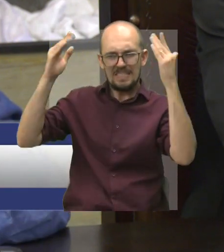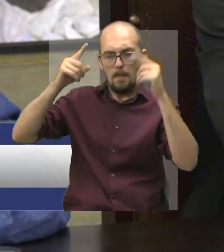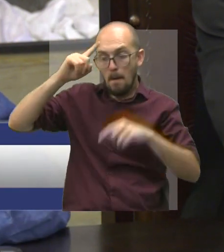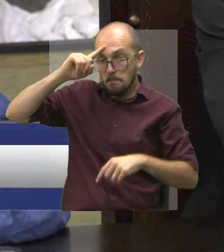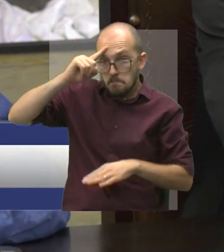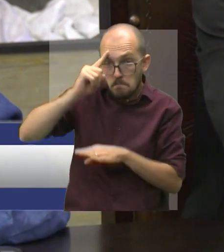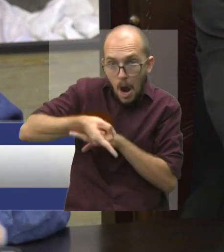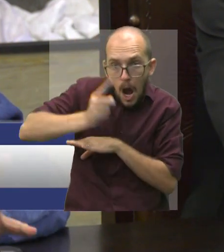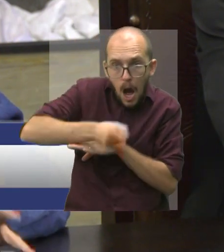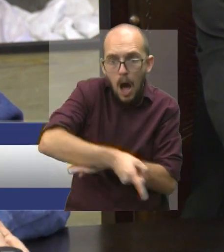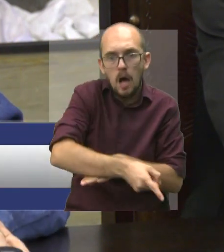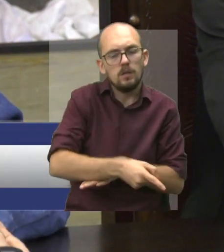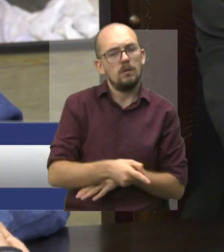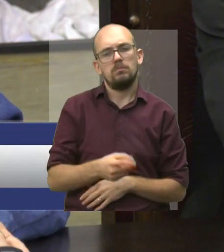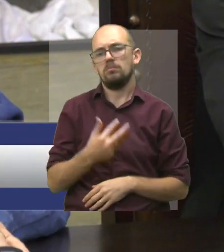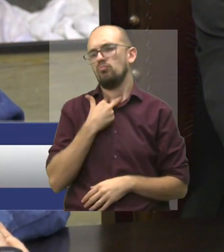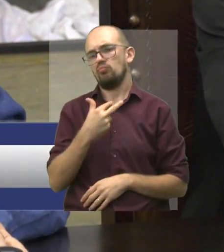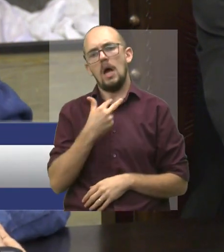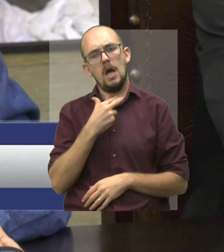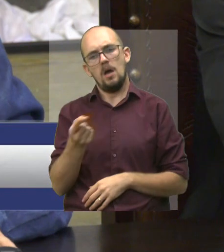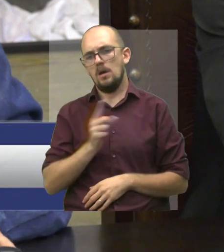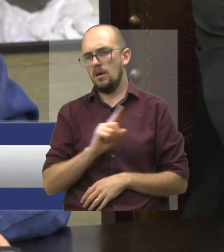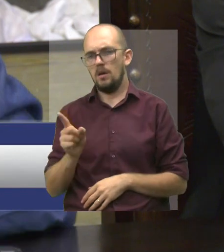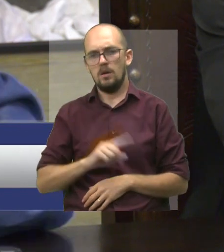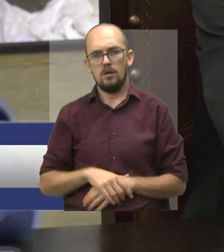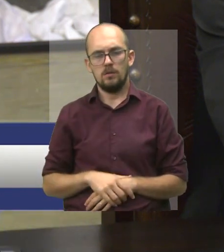dá. Não dá.